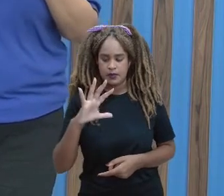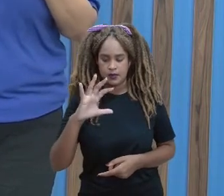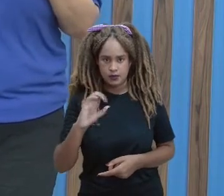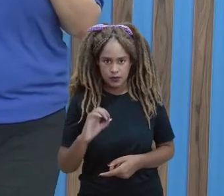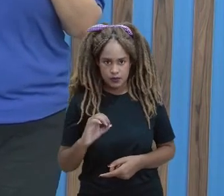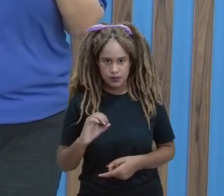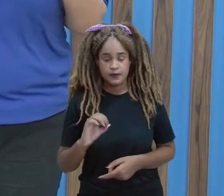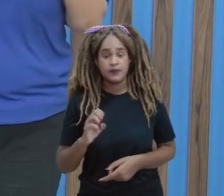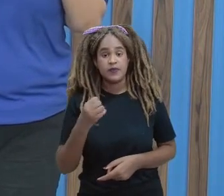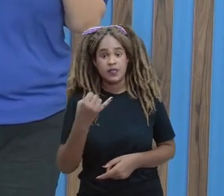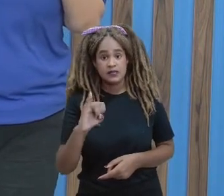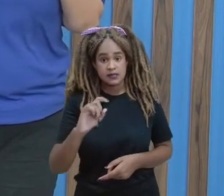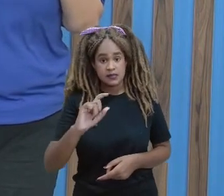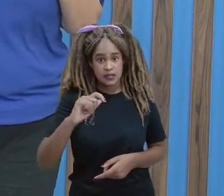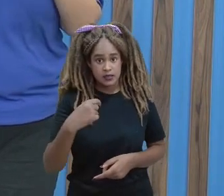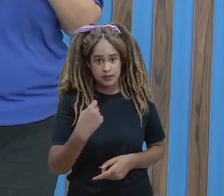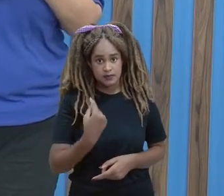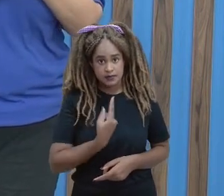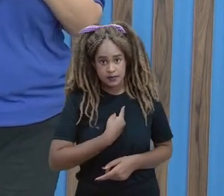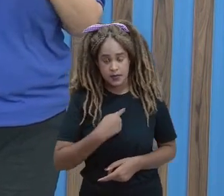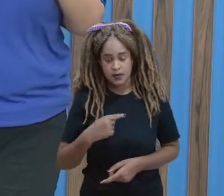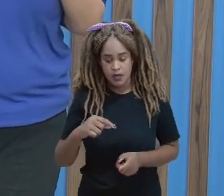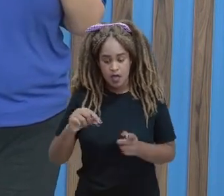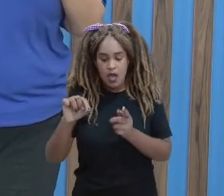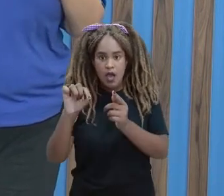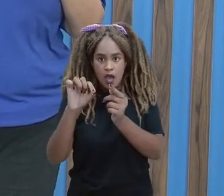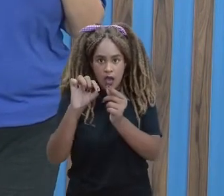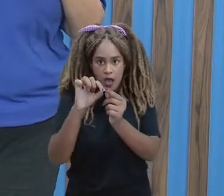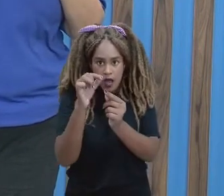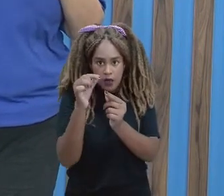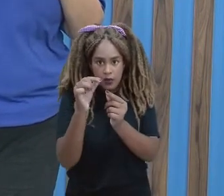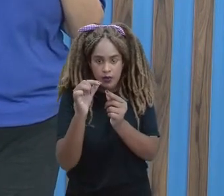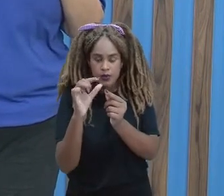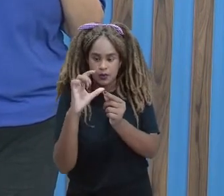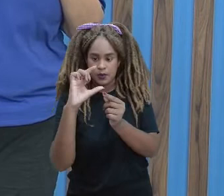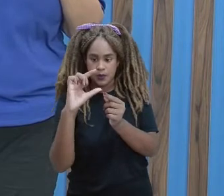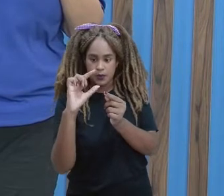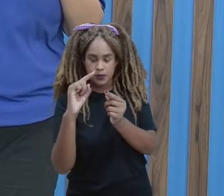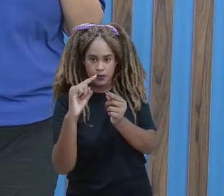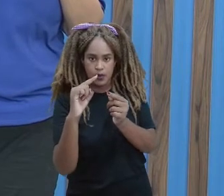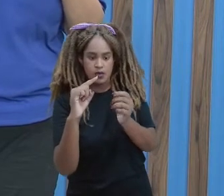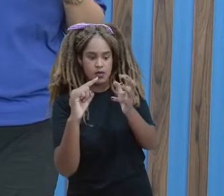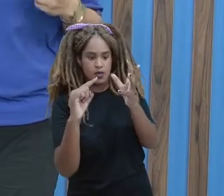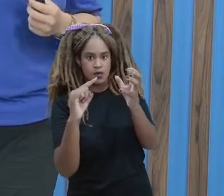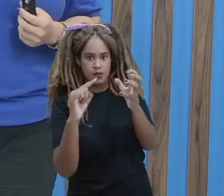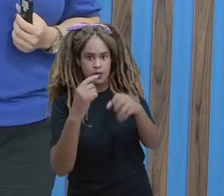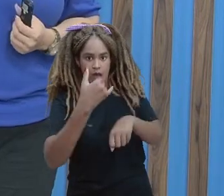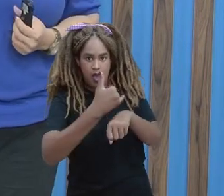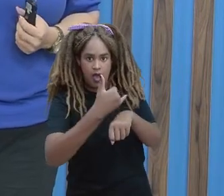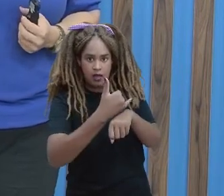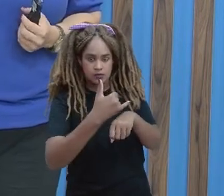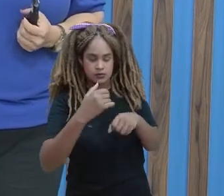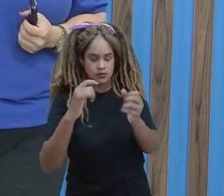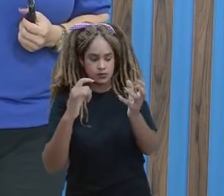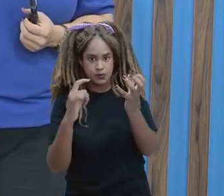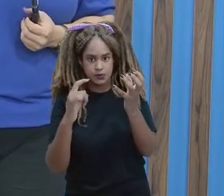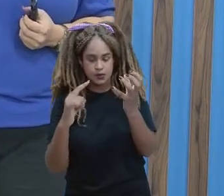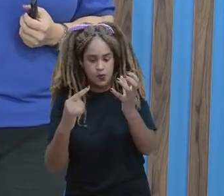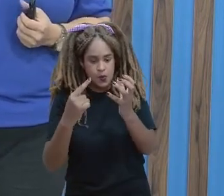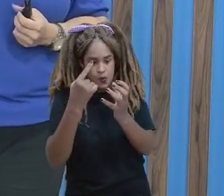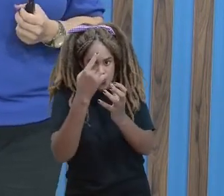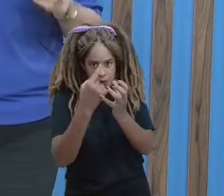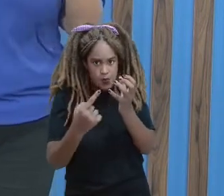ímã, né, friccionando, lembra que eu falei, sempre na mesma direção. Quando a gente faz isso, gente, o